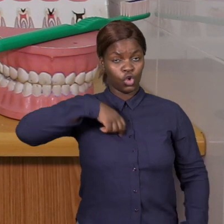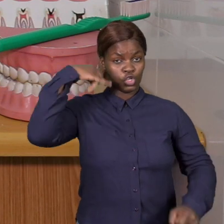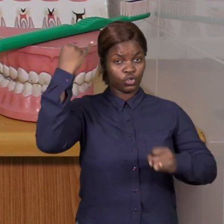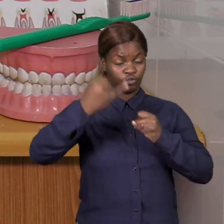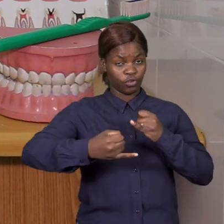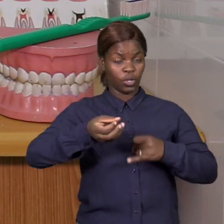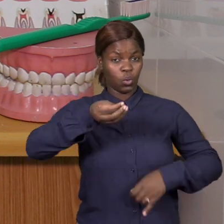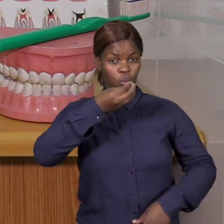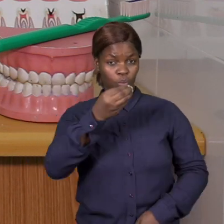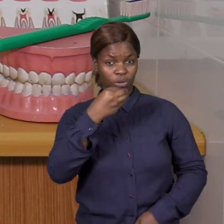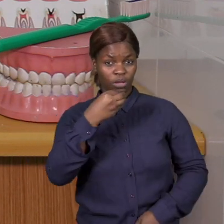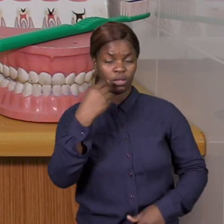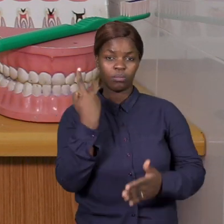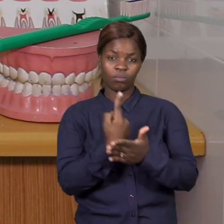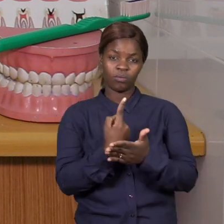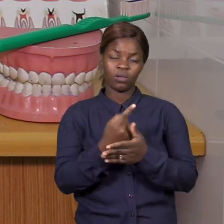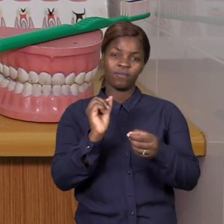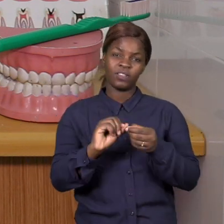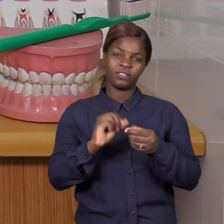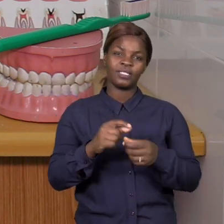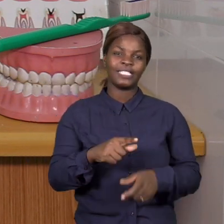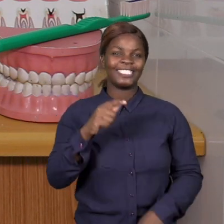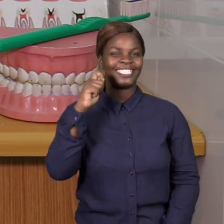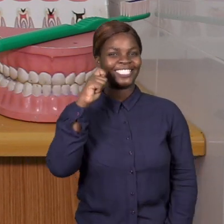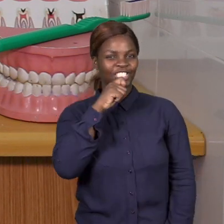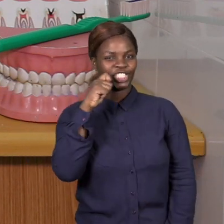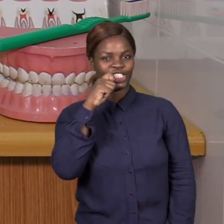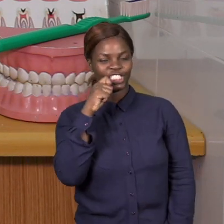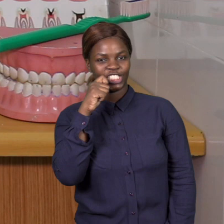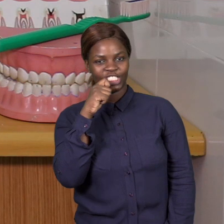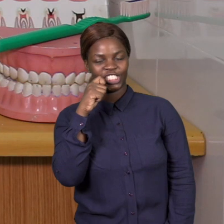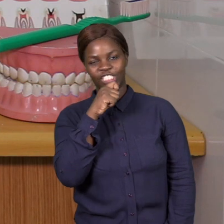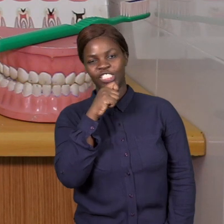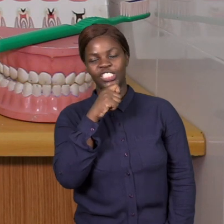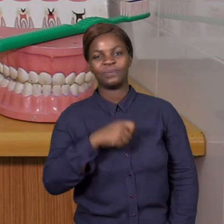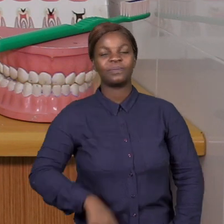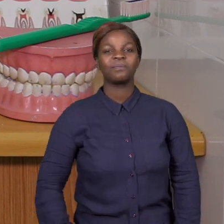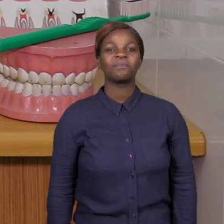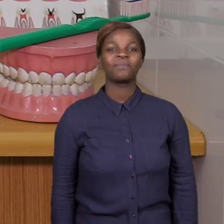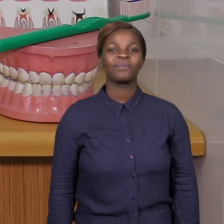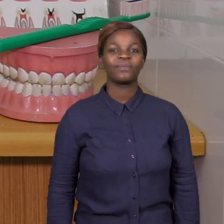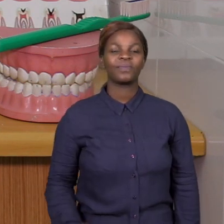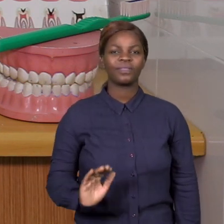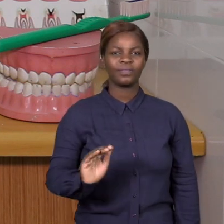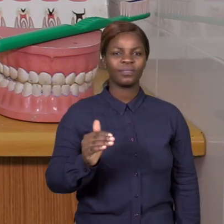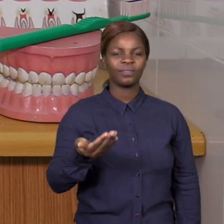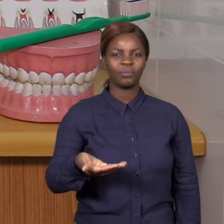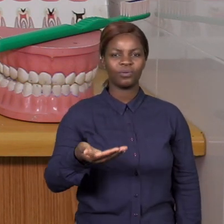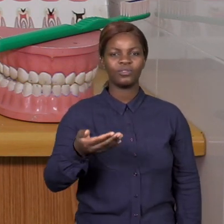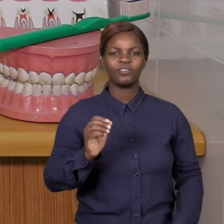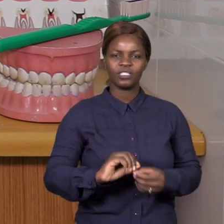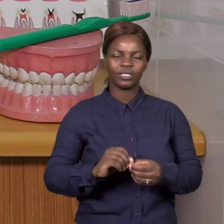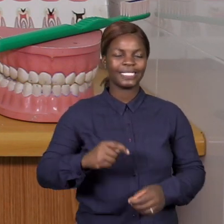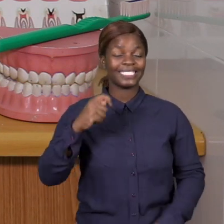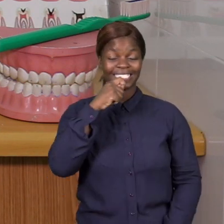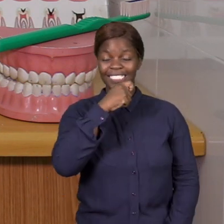refeição, depois nós temos que pegar a escova e remover com a pasta de dentes, óbvio, né? E a escova, né? Fazendo os